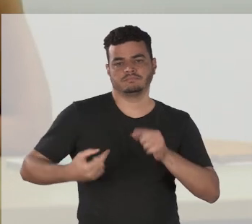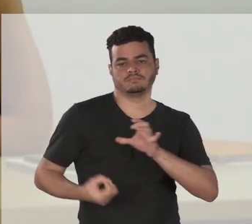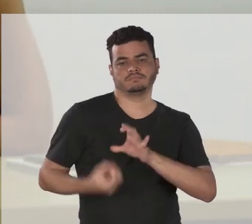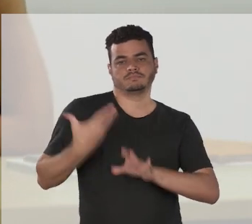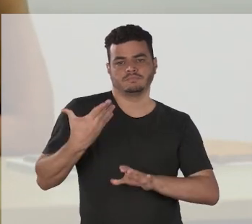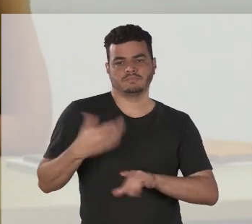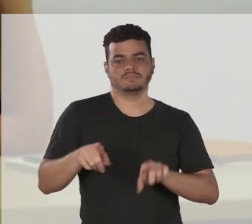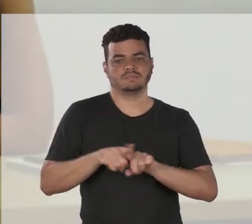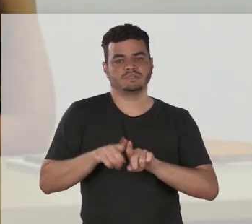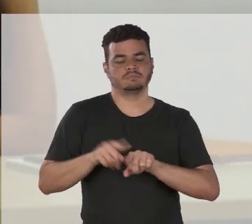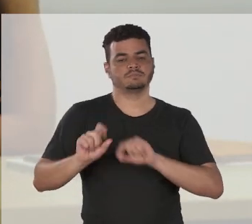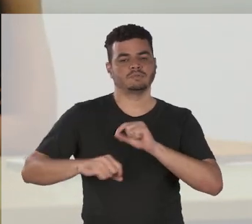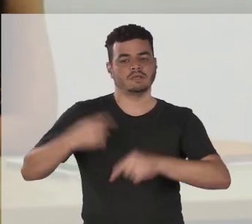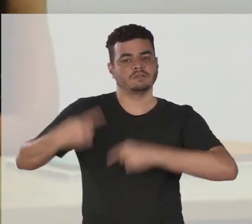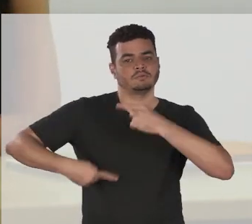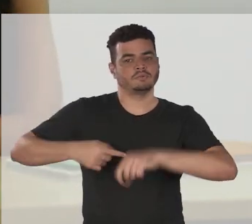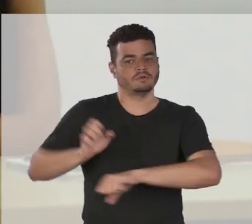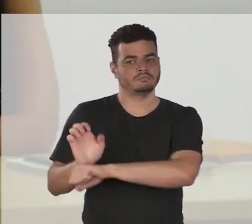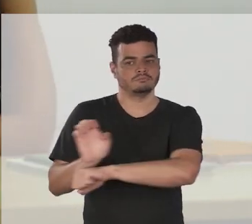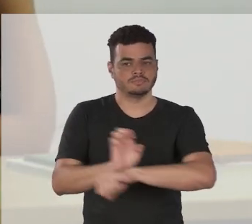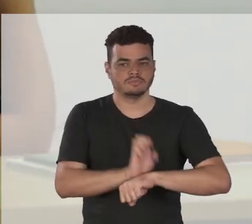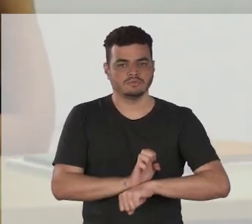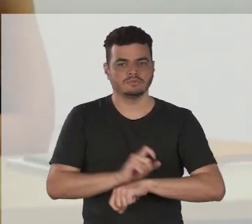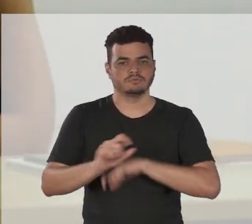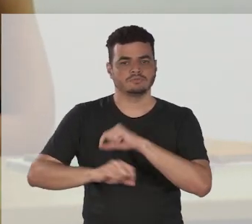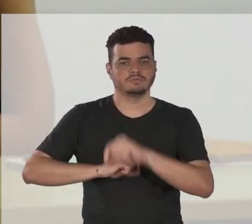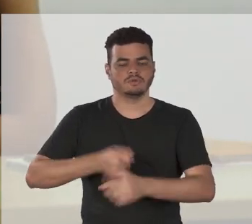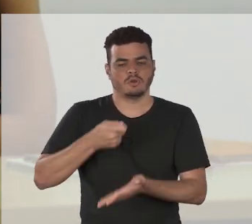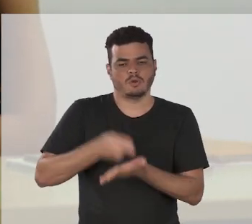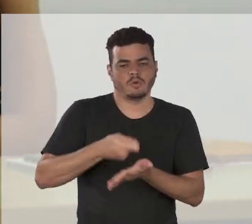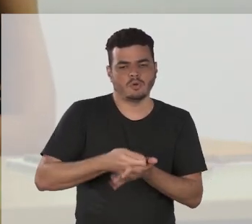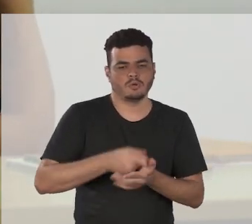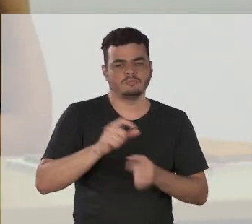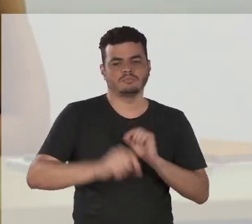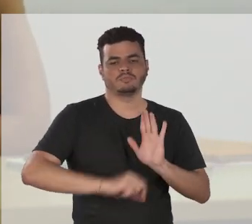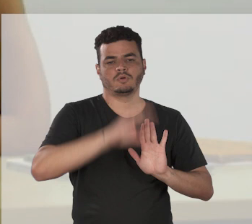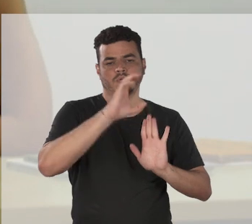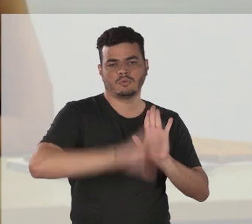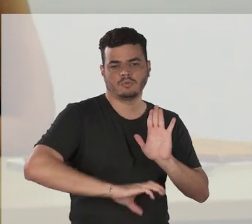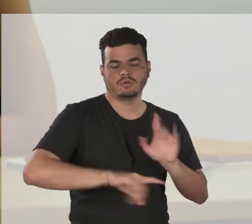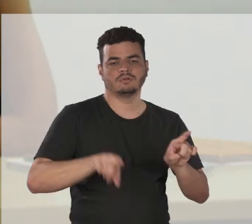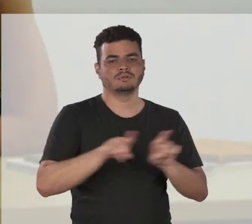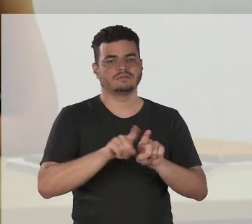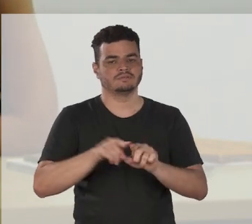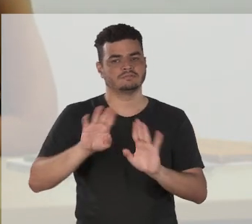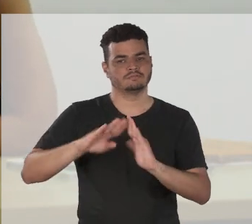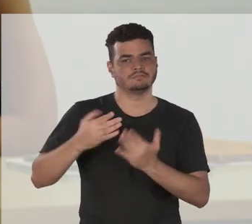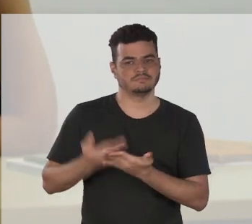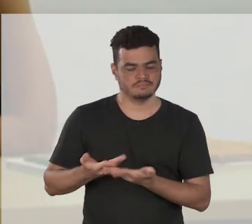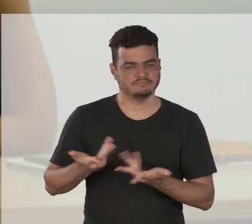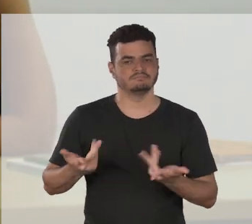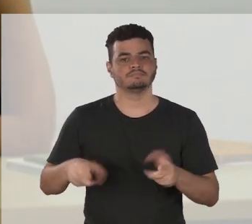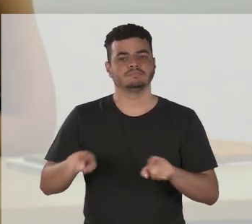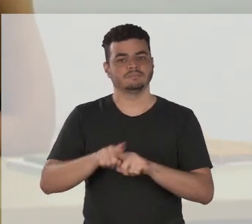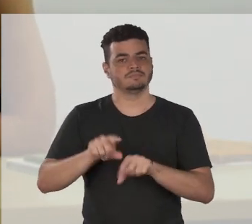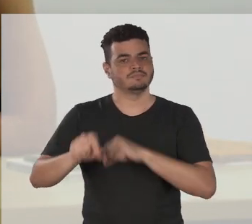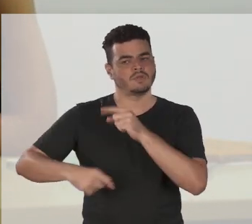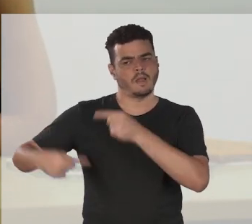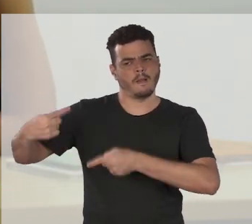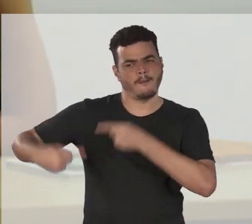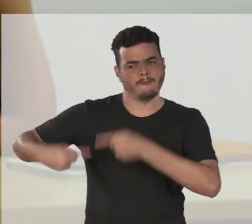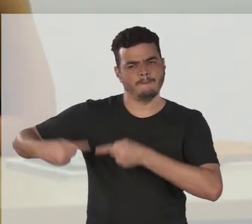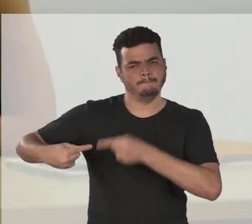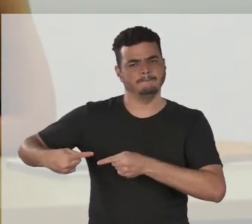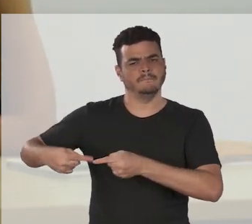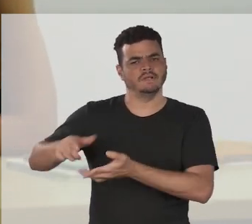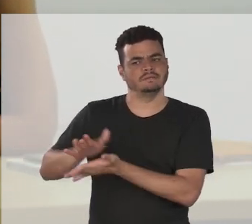estatais que se plasmam, bom, no currículo, planos de estudo, etc., mas também políticas editoriais que